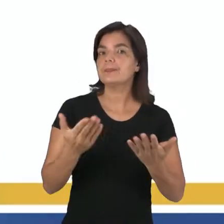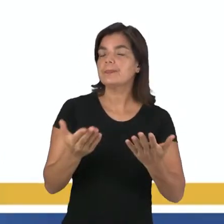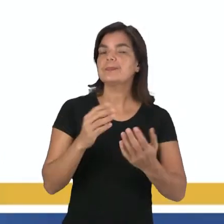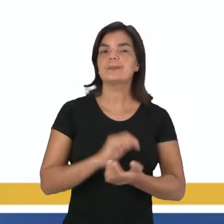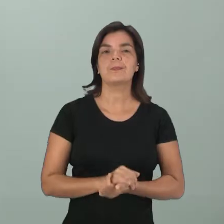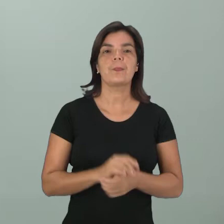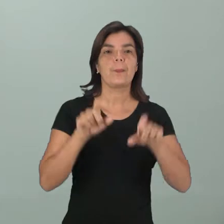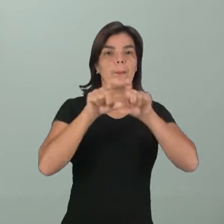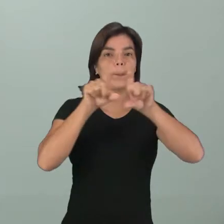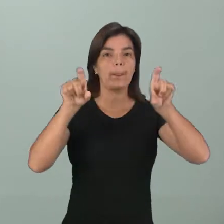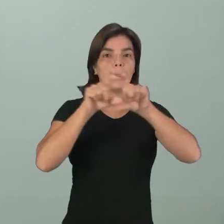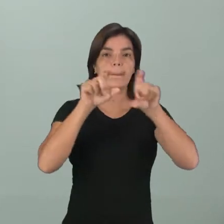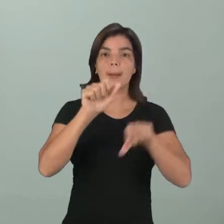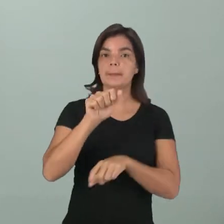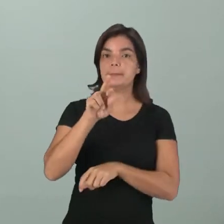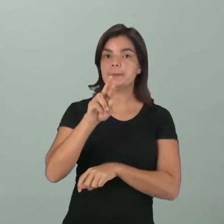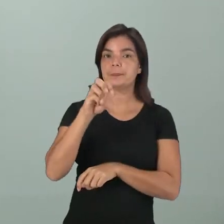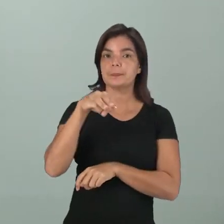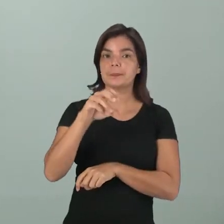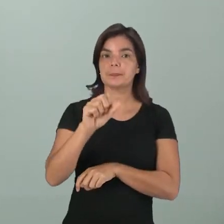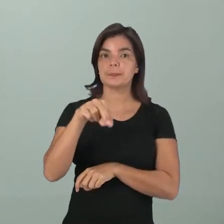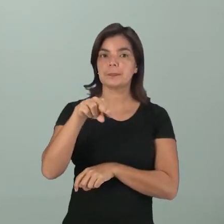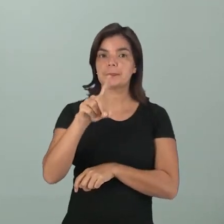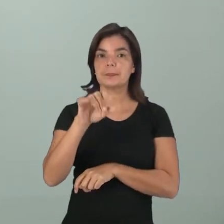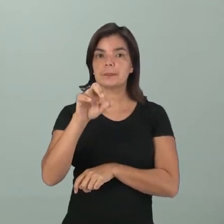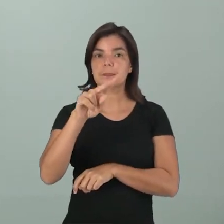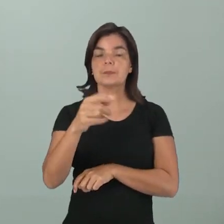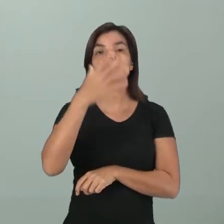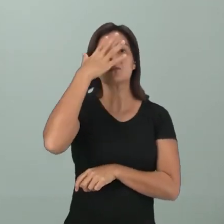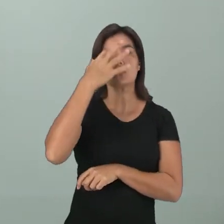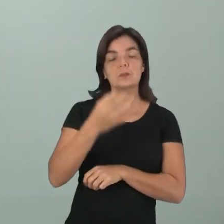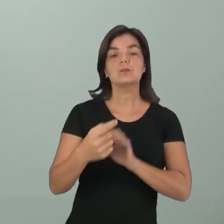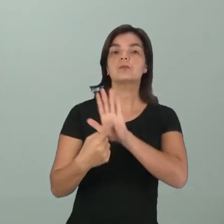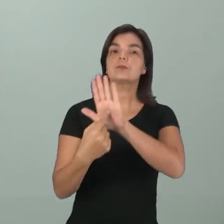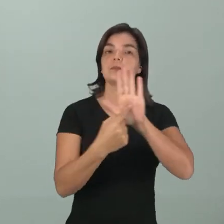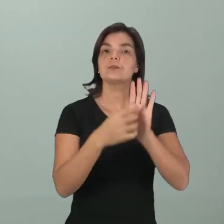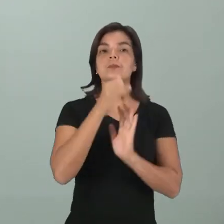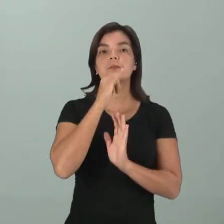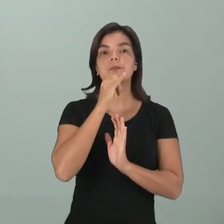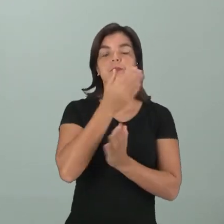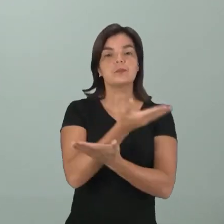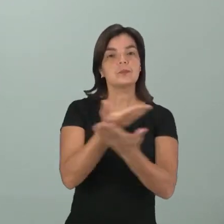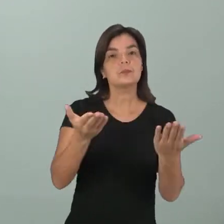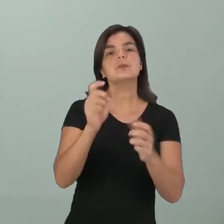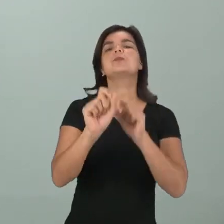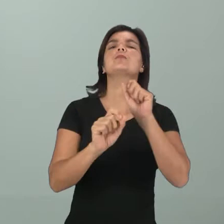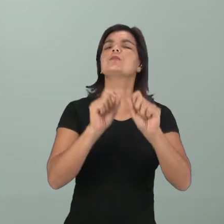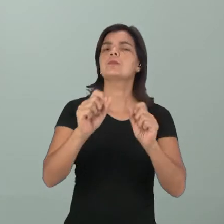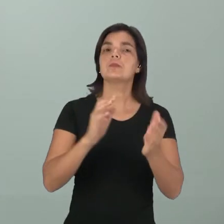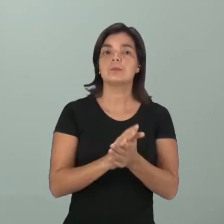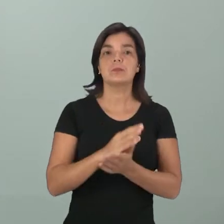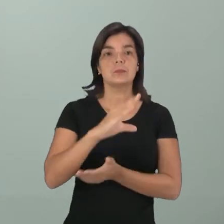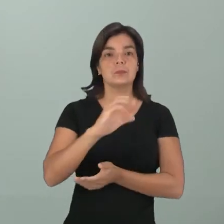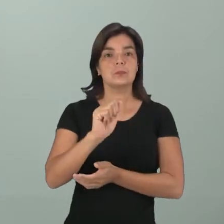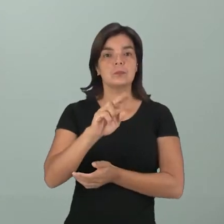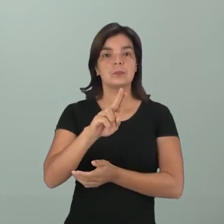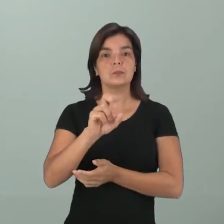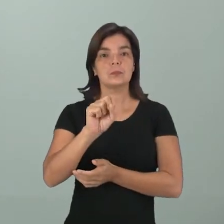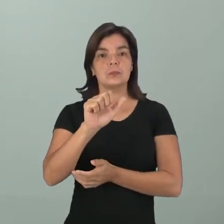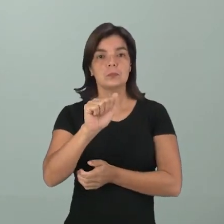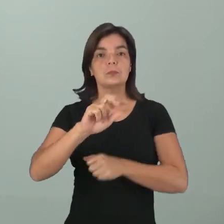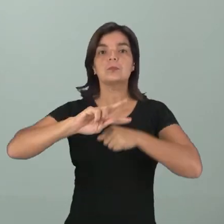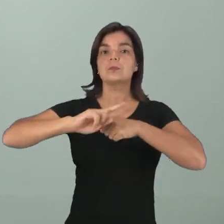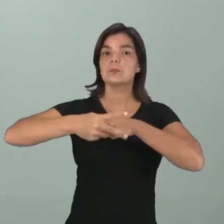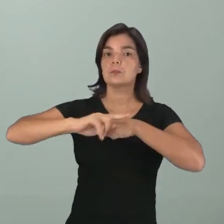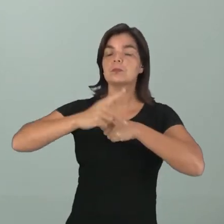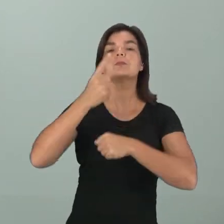Gente, essa tirinha do Armandinho, ela veio justamente para eu exemplificar para vocês o que é causa e